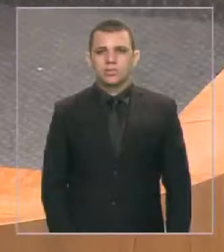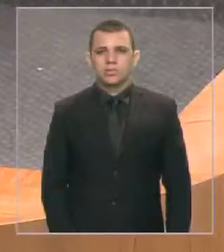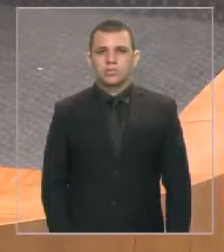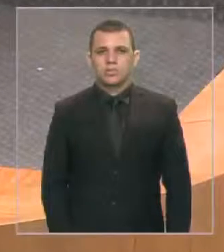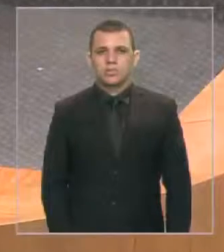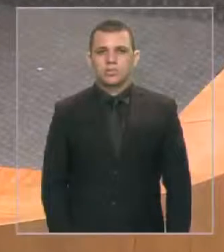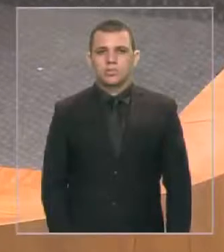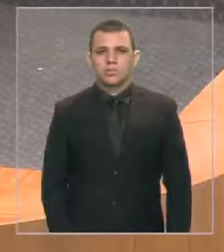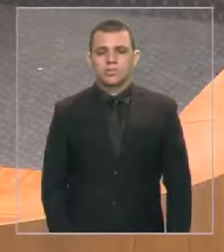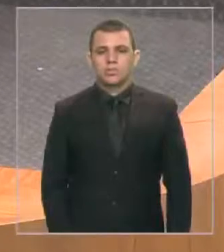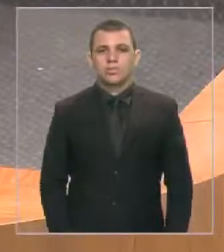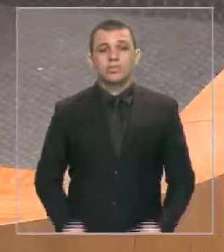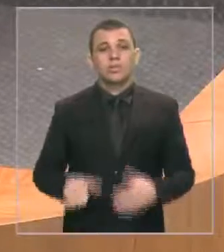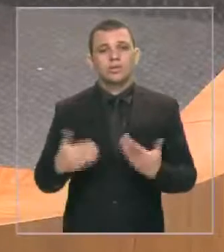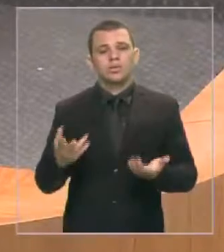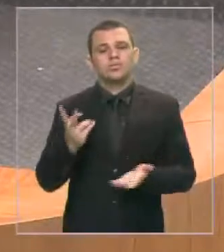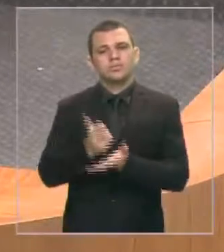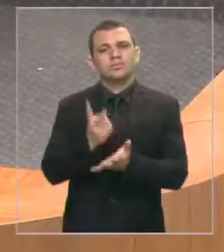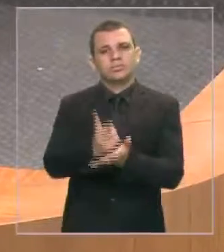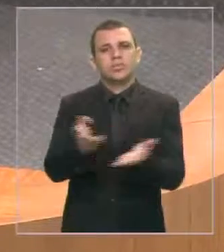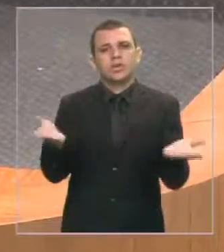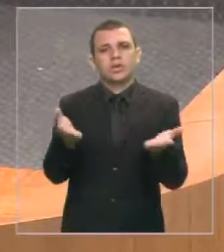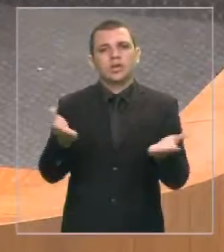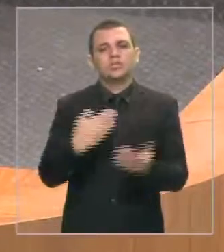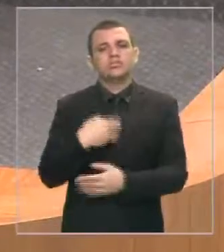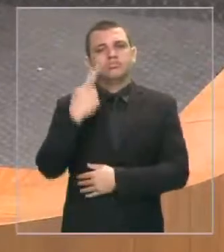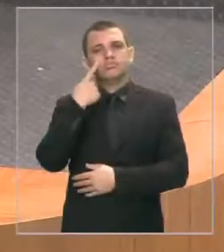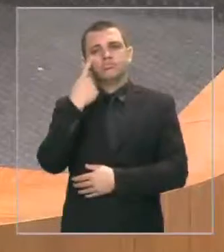permanece a atualidade da indagação.